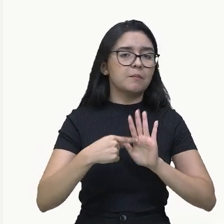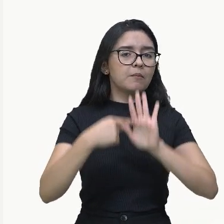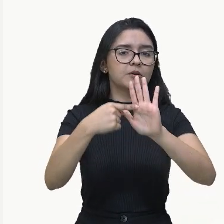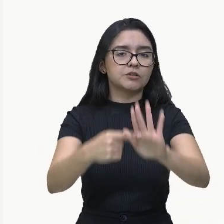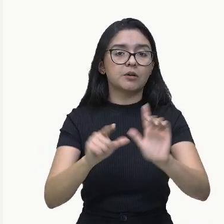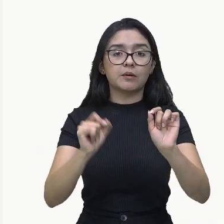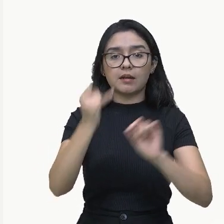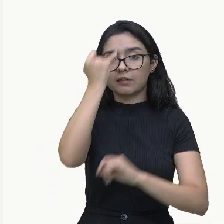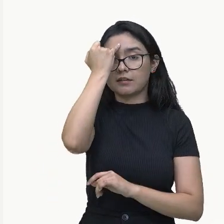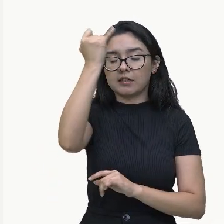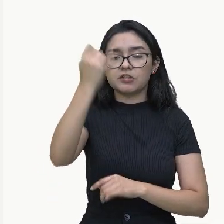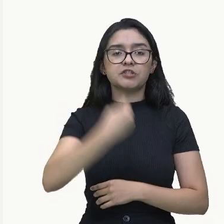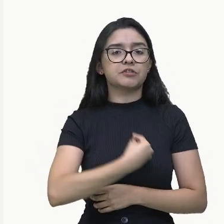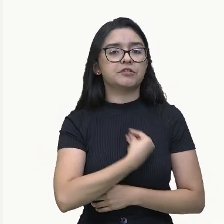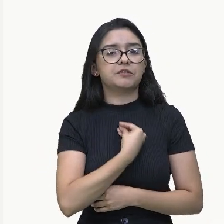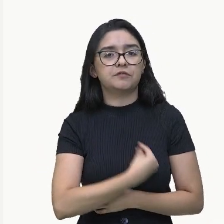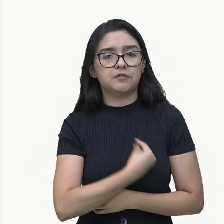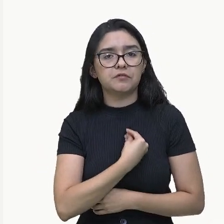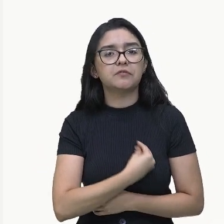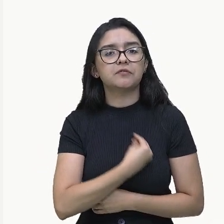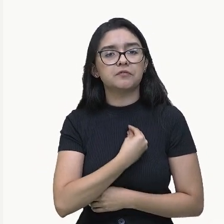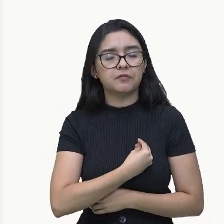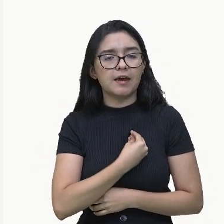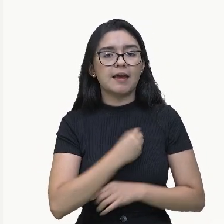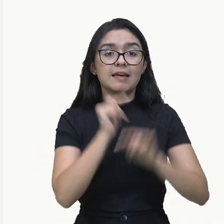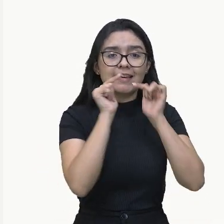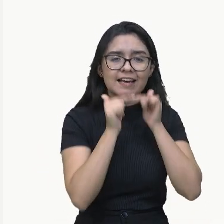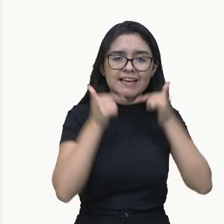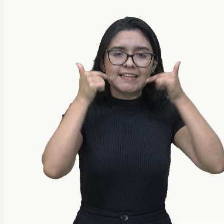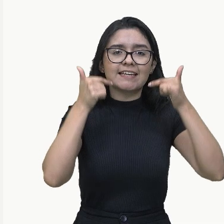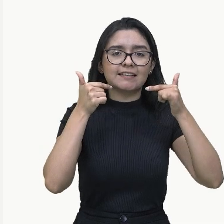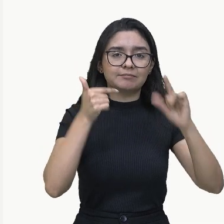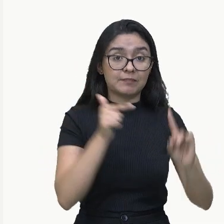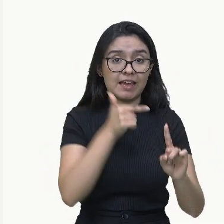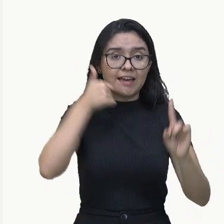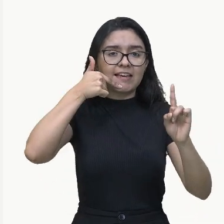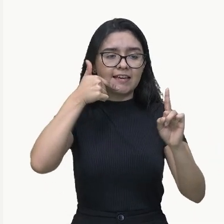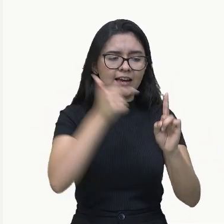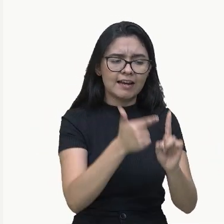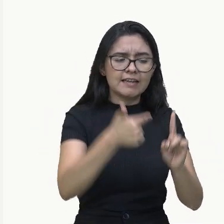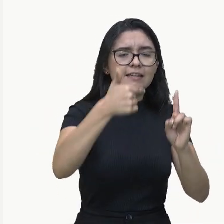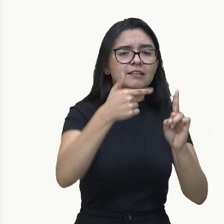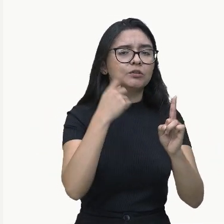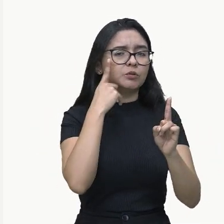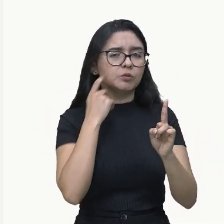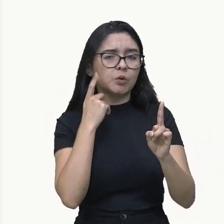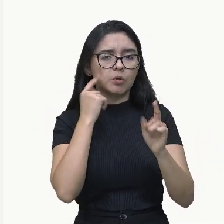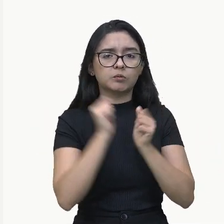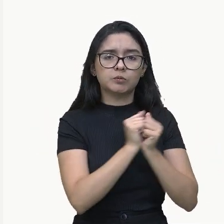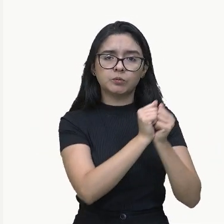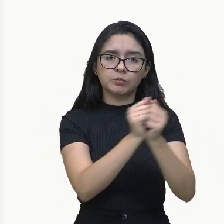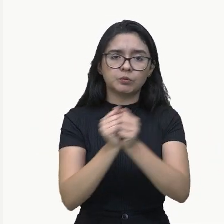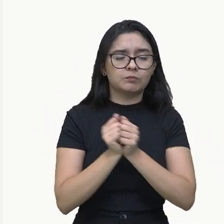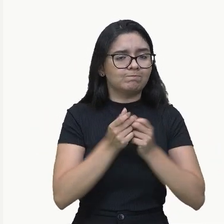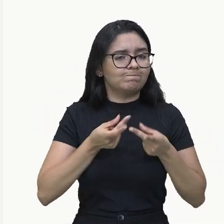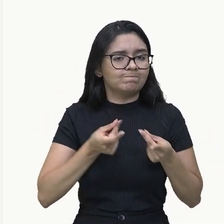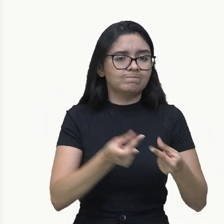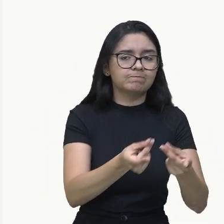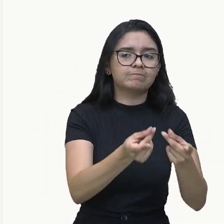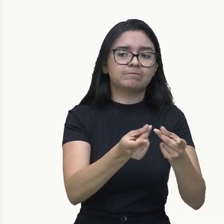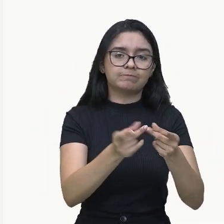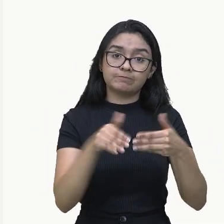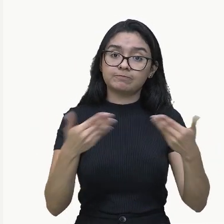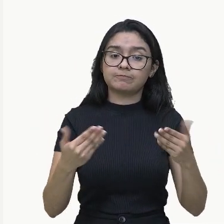ideia de viver certo rir rir meu riso derramar meu pranto de viver de forma intensa então